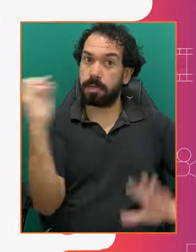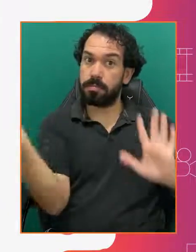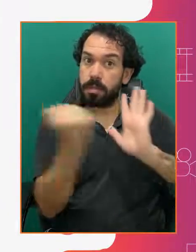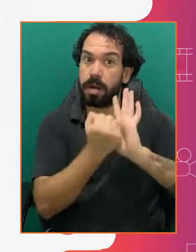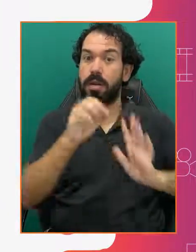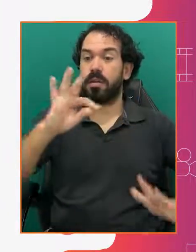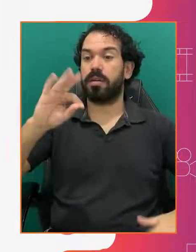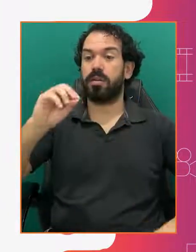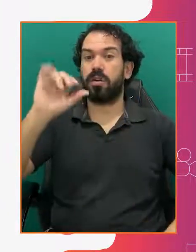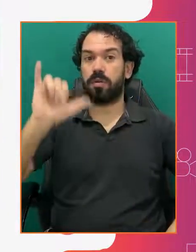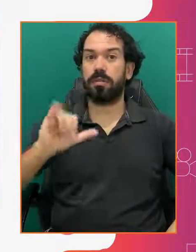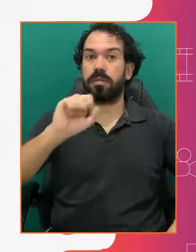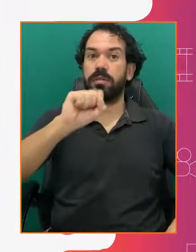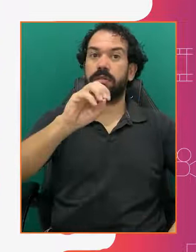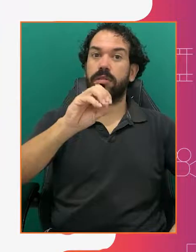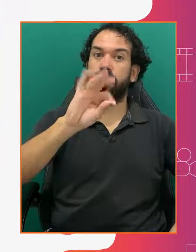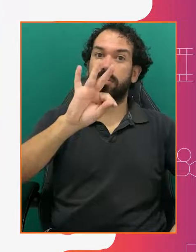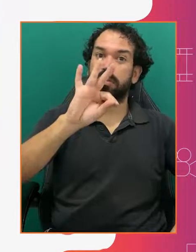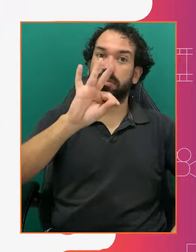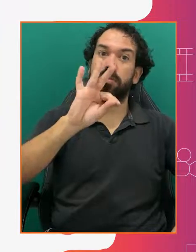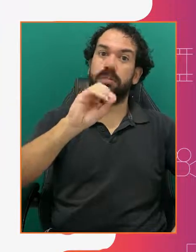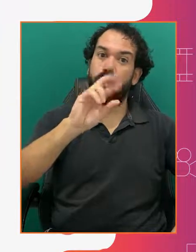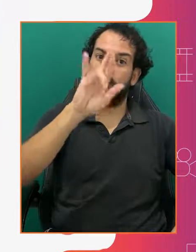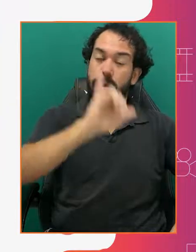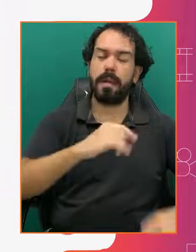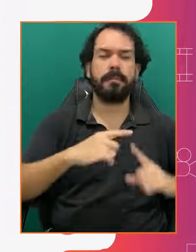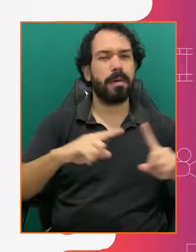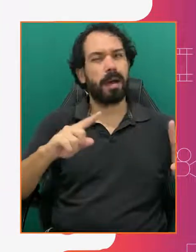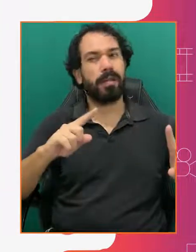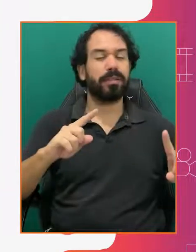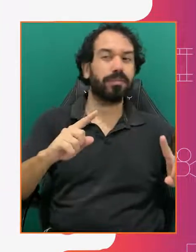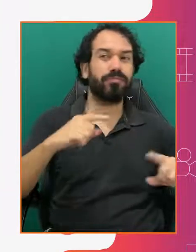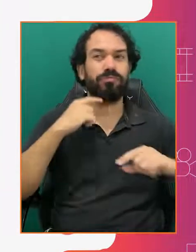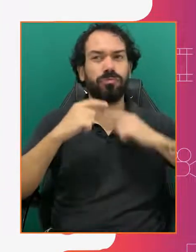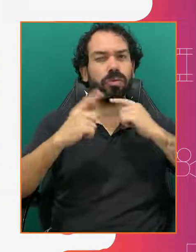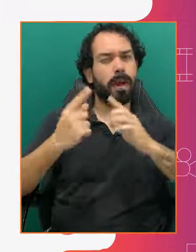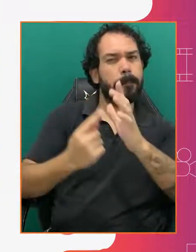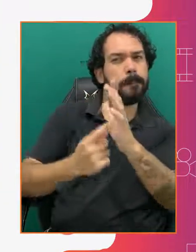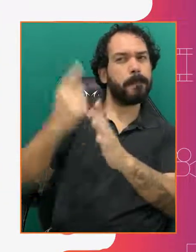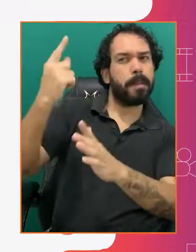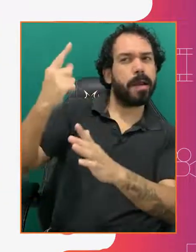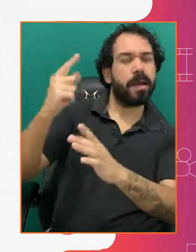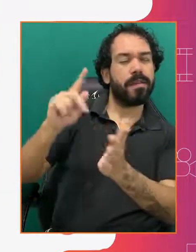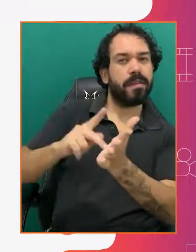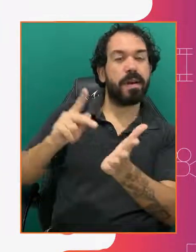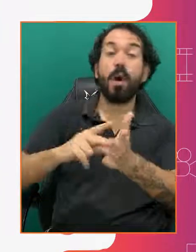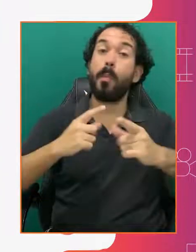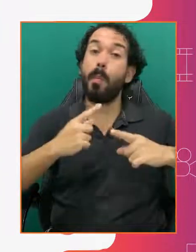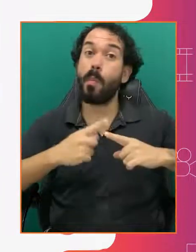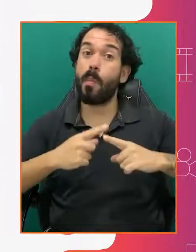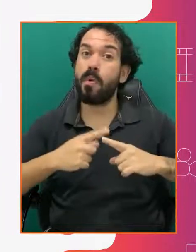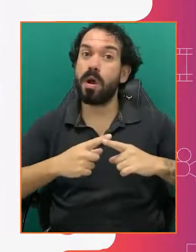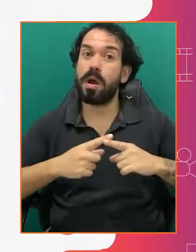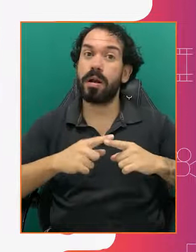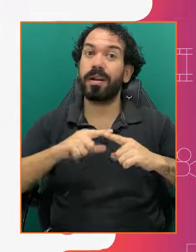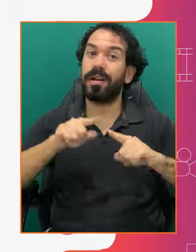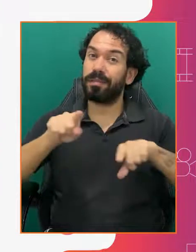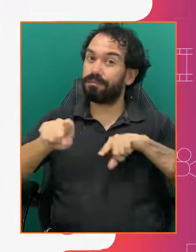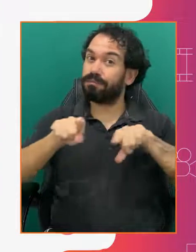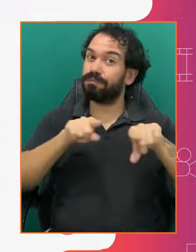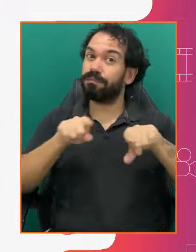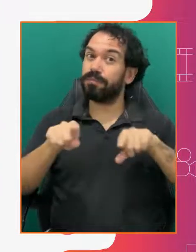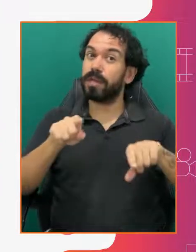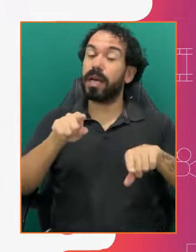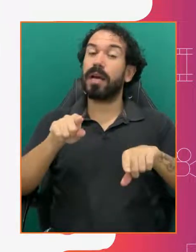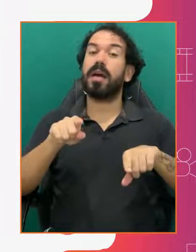história, Toy Story. Mas há controvérsias sobre essa classificação de primeiro lugar, e quem está